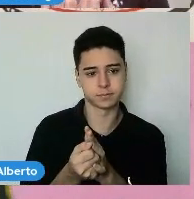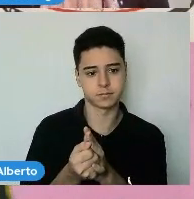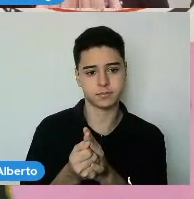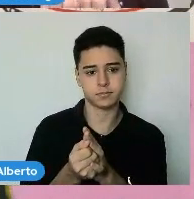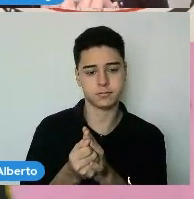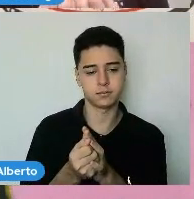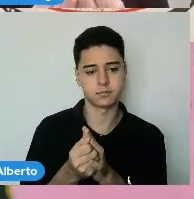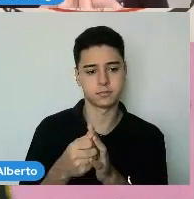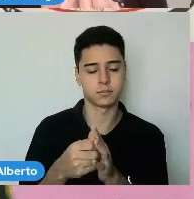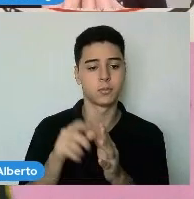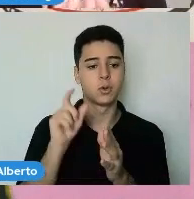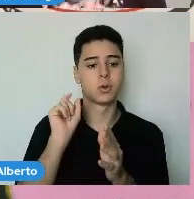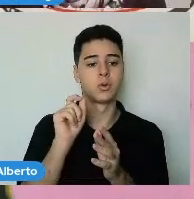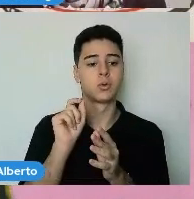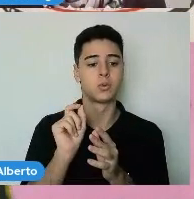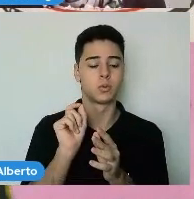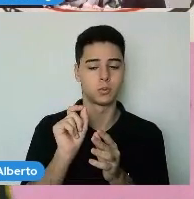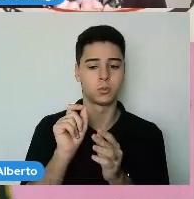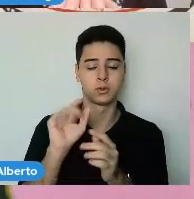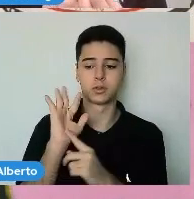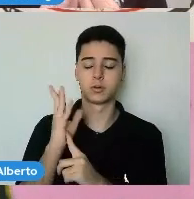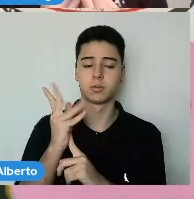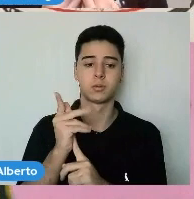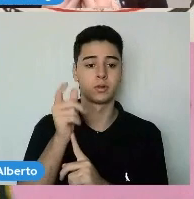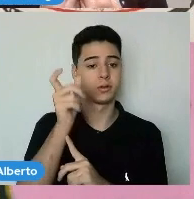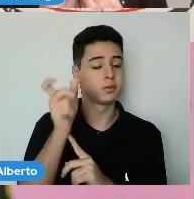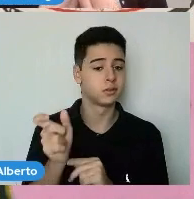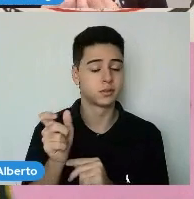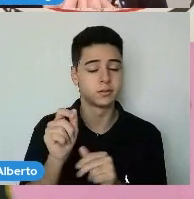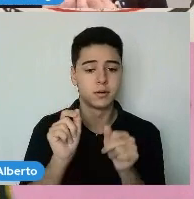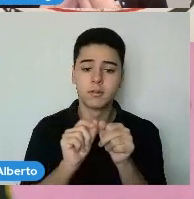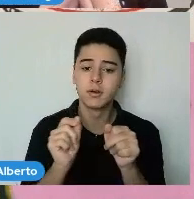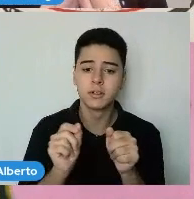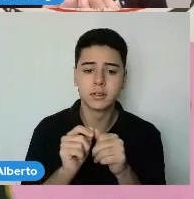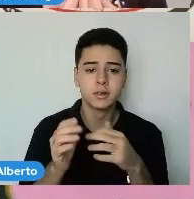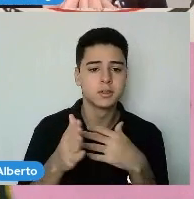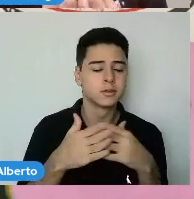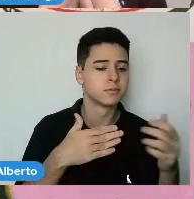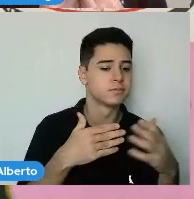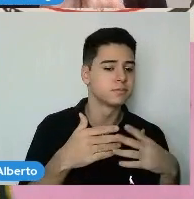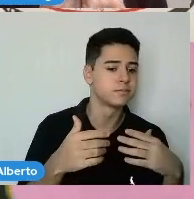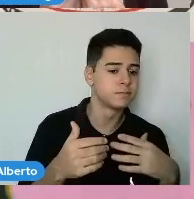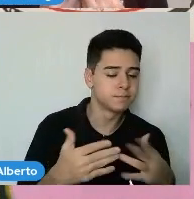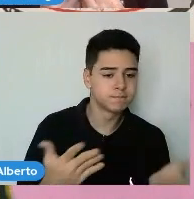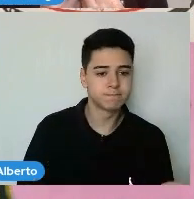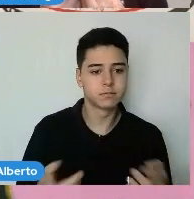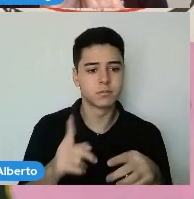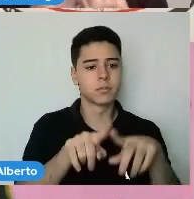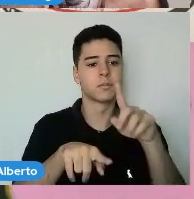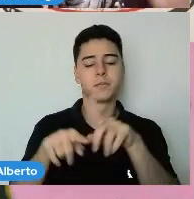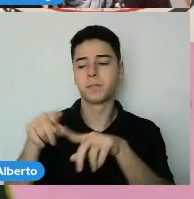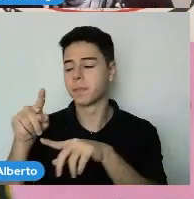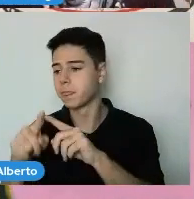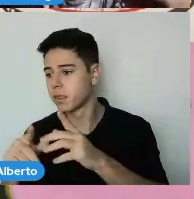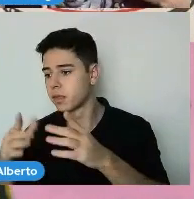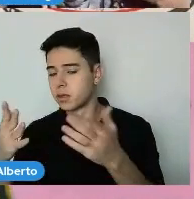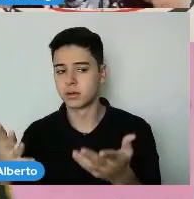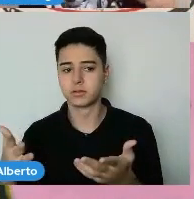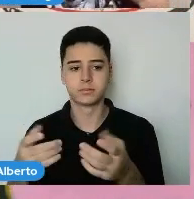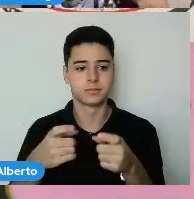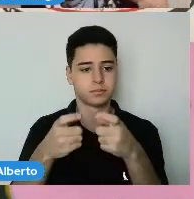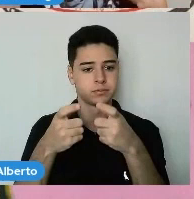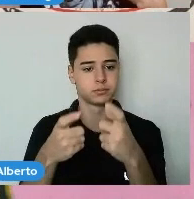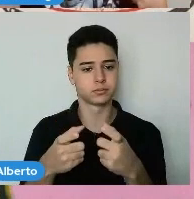matéria com que o artista vai lidar, seja como ferramenta, como matéria ou como lugar